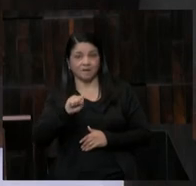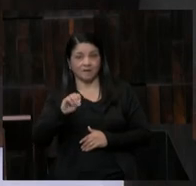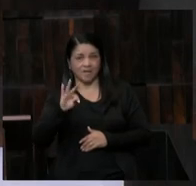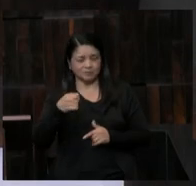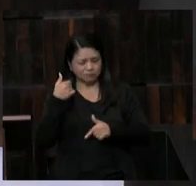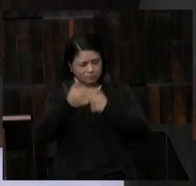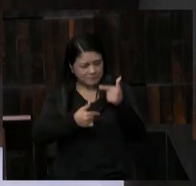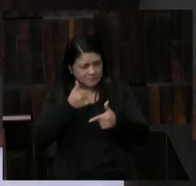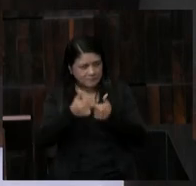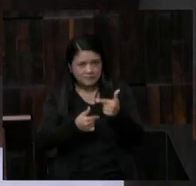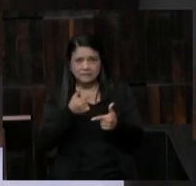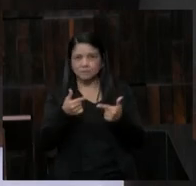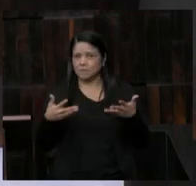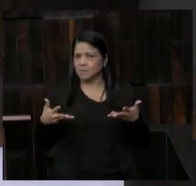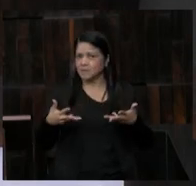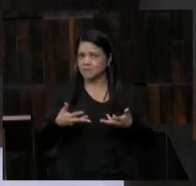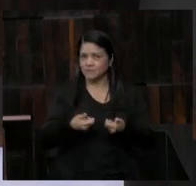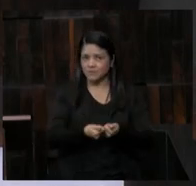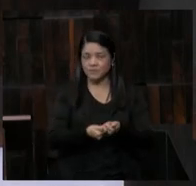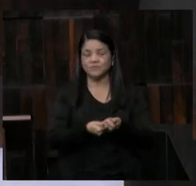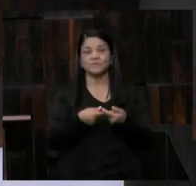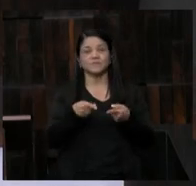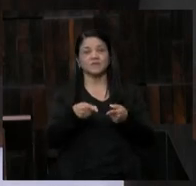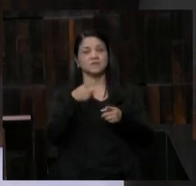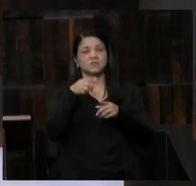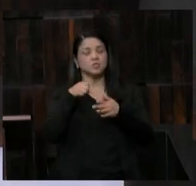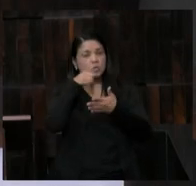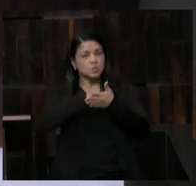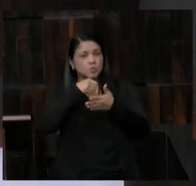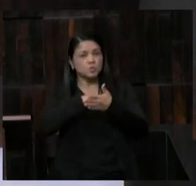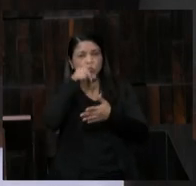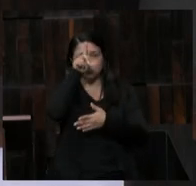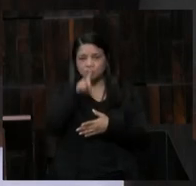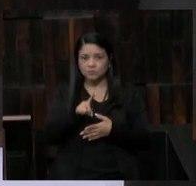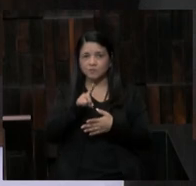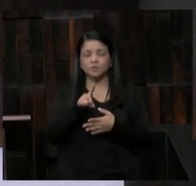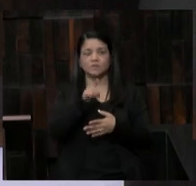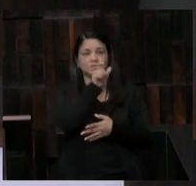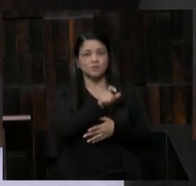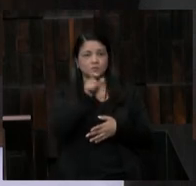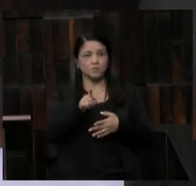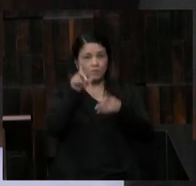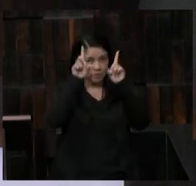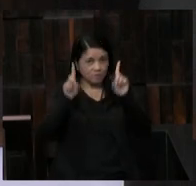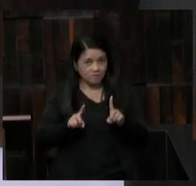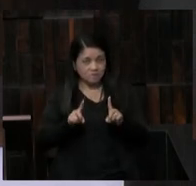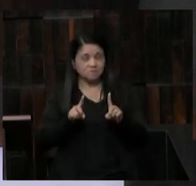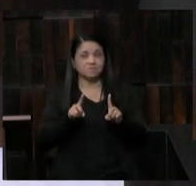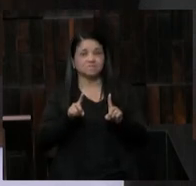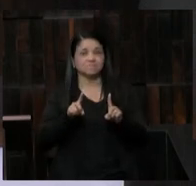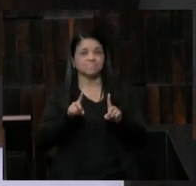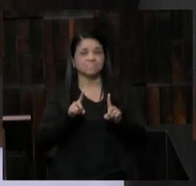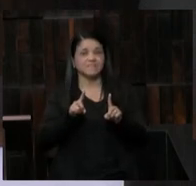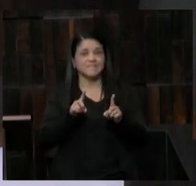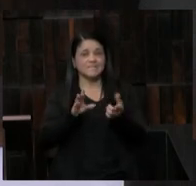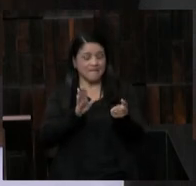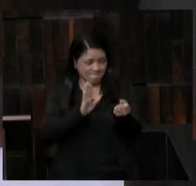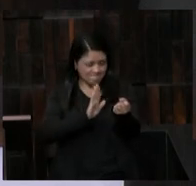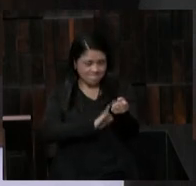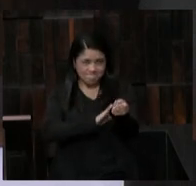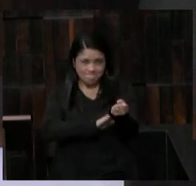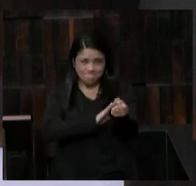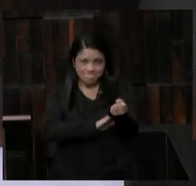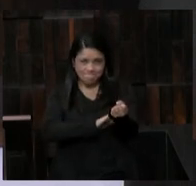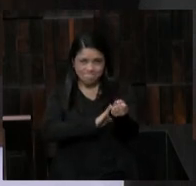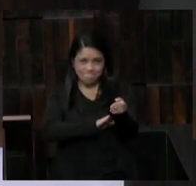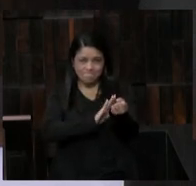absolutamente impecável, também na luta dos direitos da pessoa com deficiência. É algo que está no sangue deles, né?